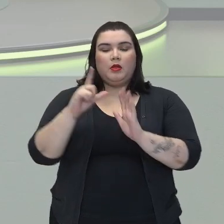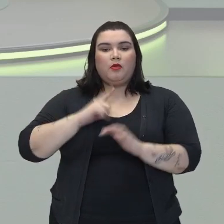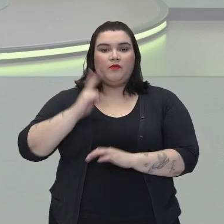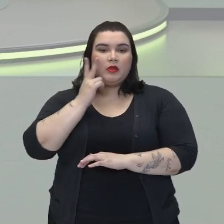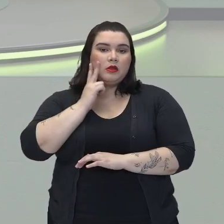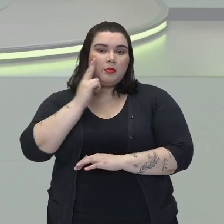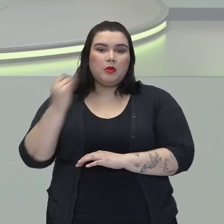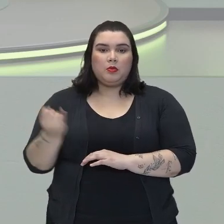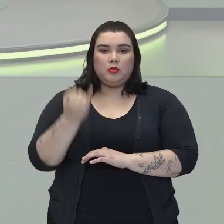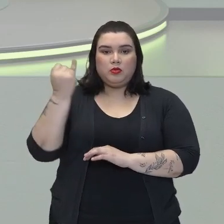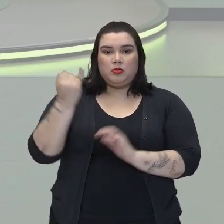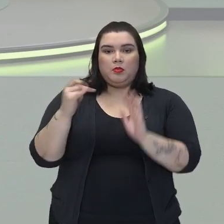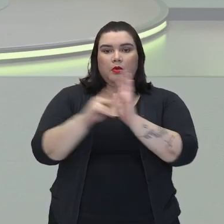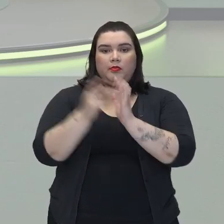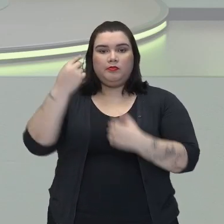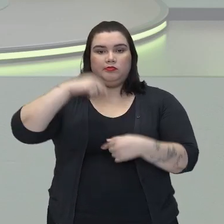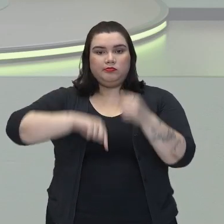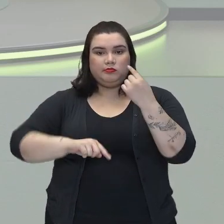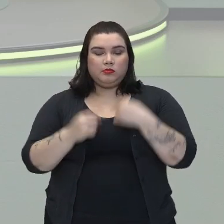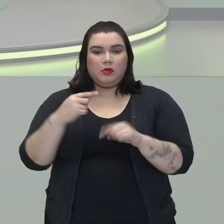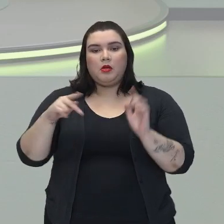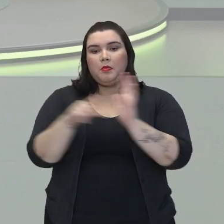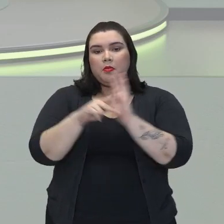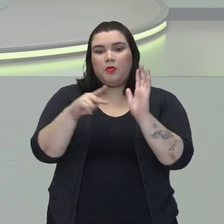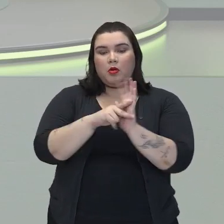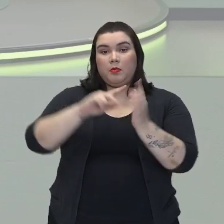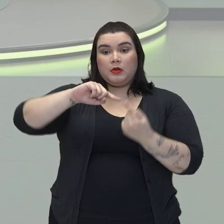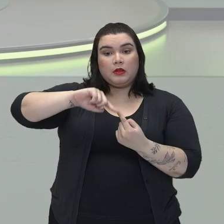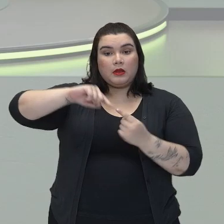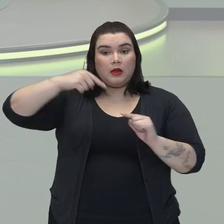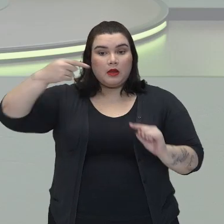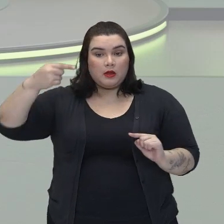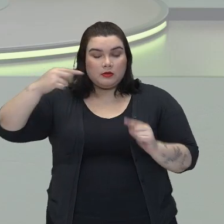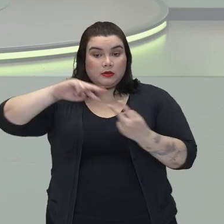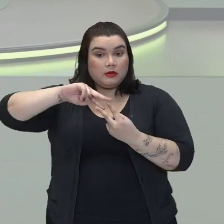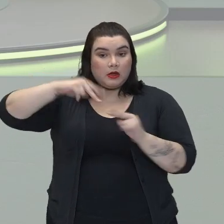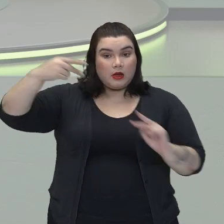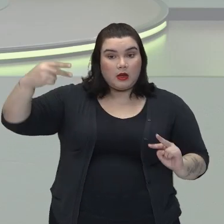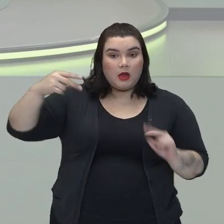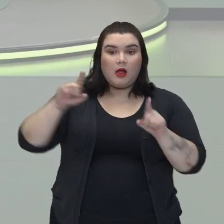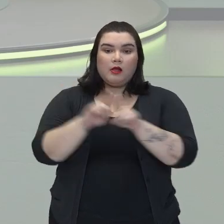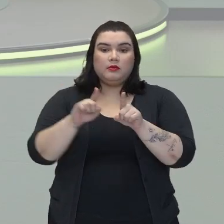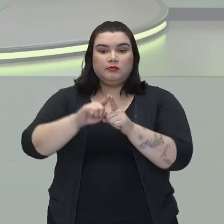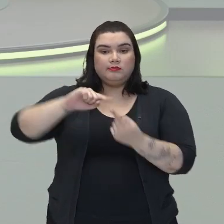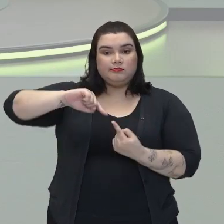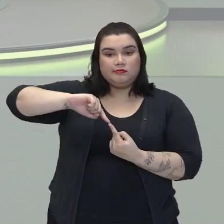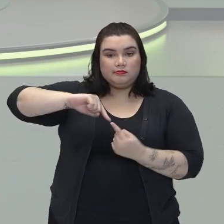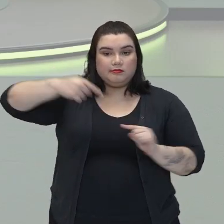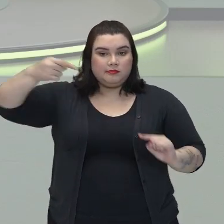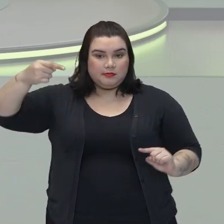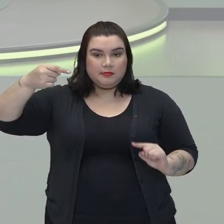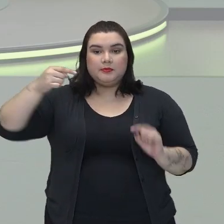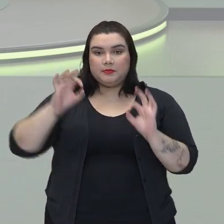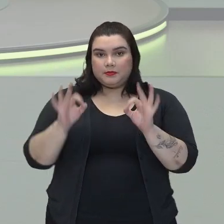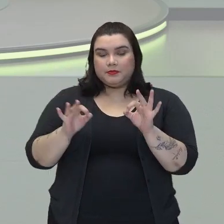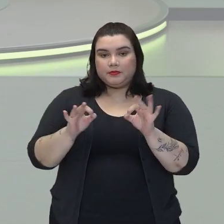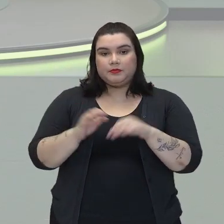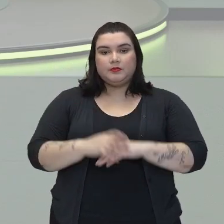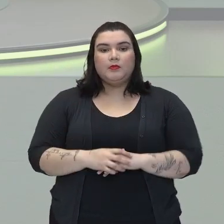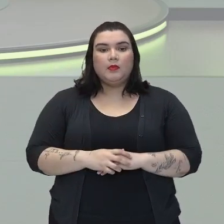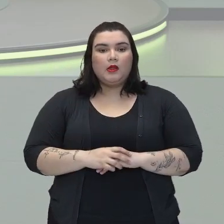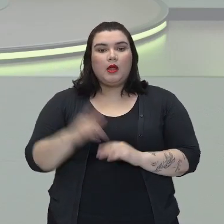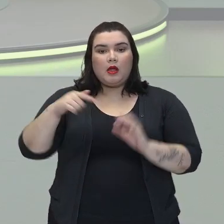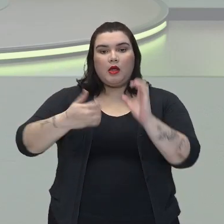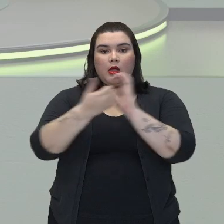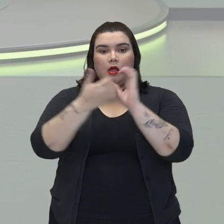reações metabólicas, incluindo a síntese do DNA e do RNA. Então, essa daqui é a característica, a